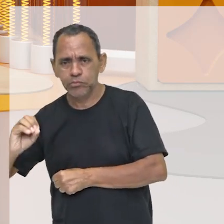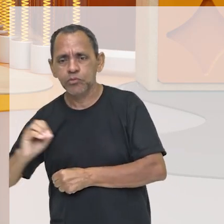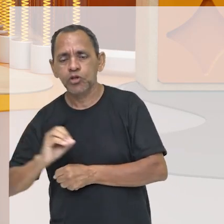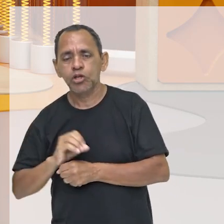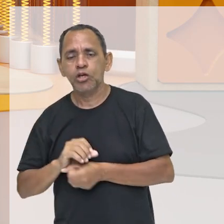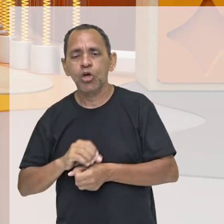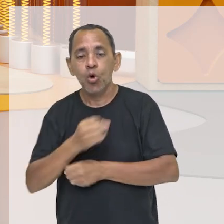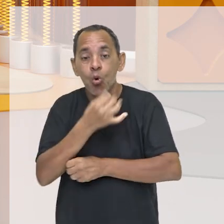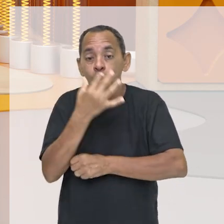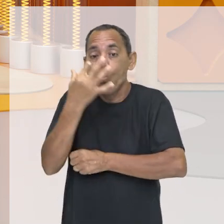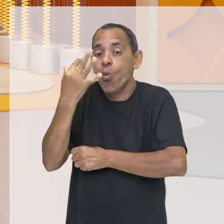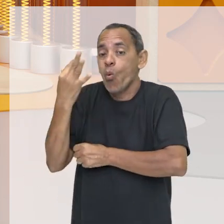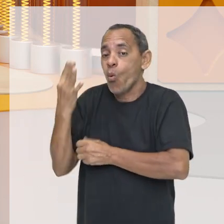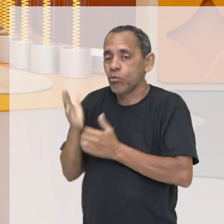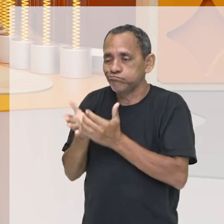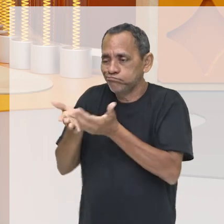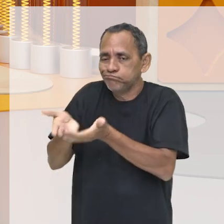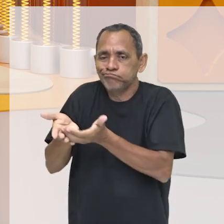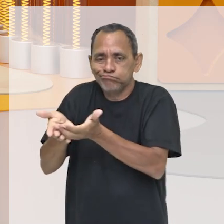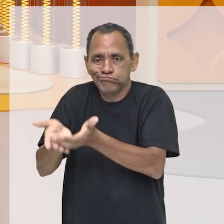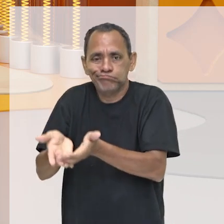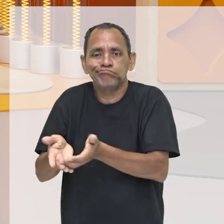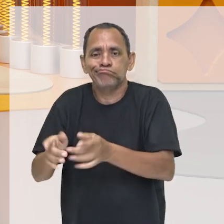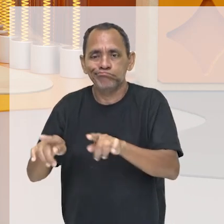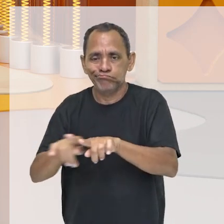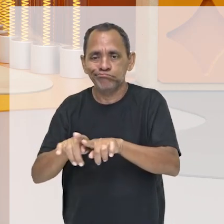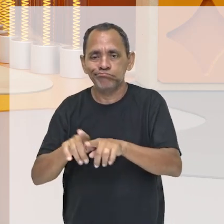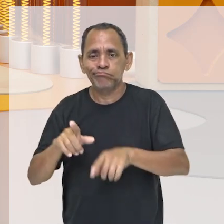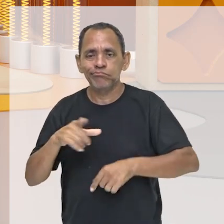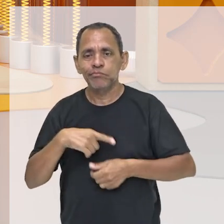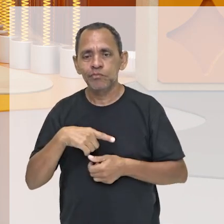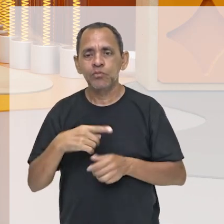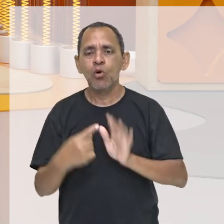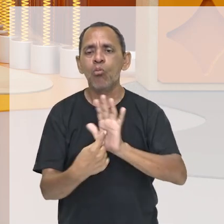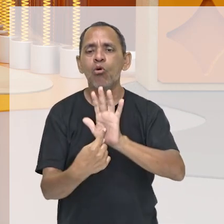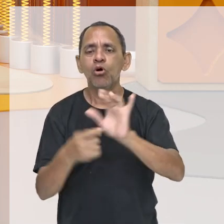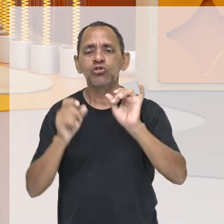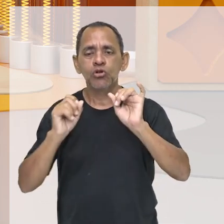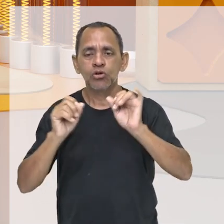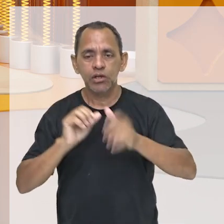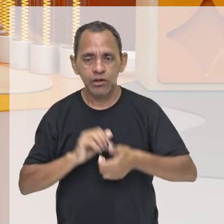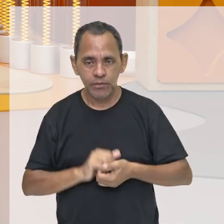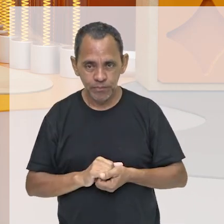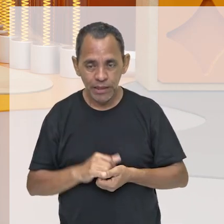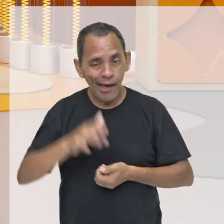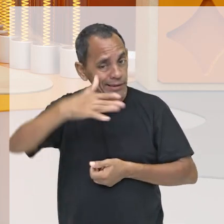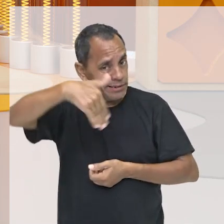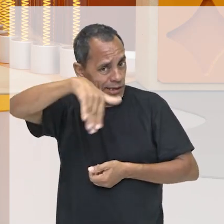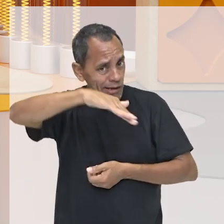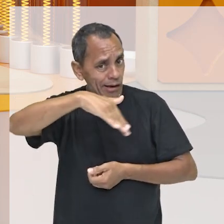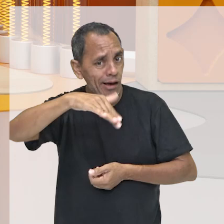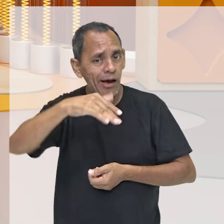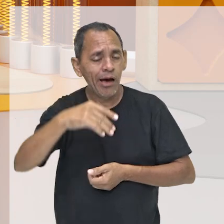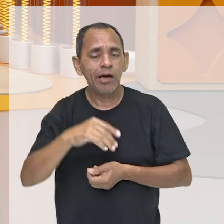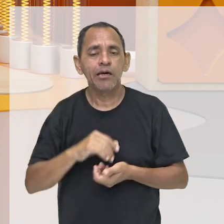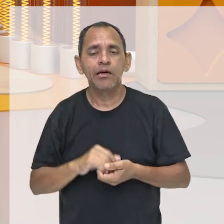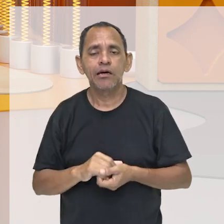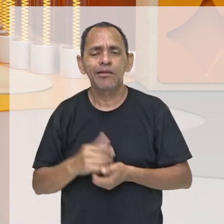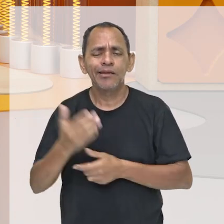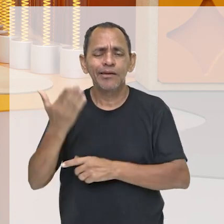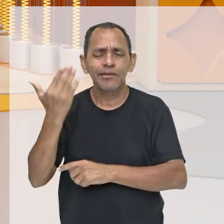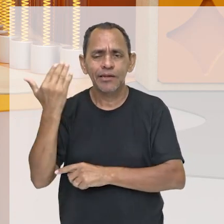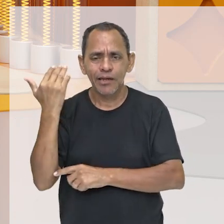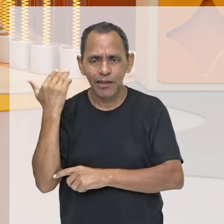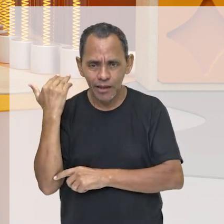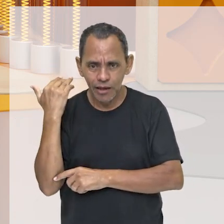aqui representadas, a gente já depreende que essa área, àquela altura, era